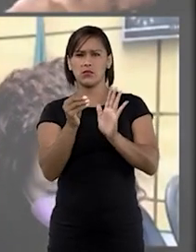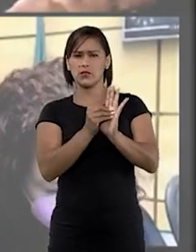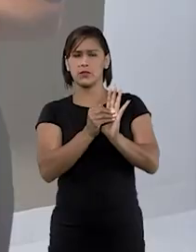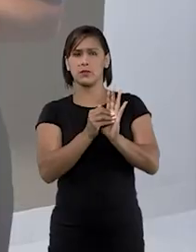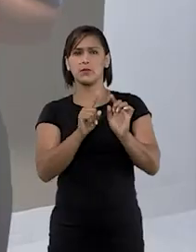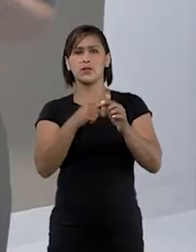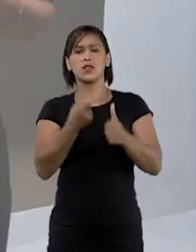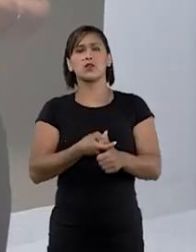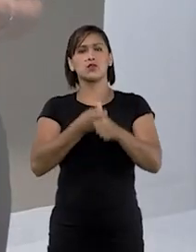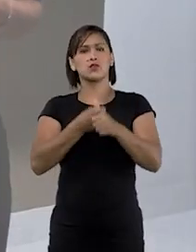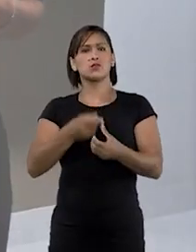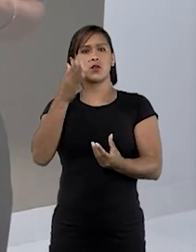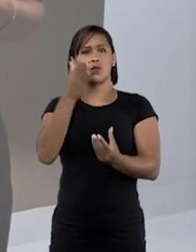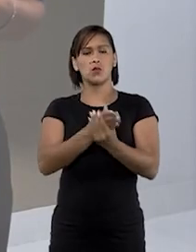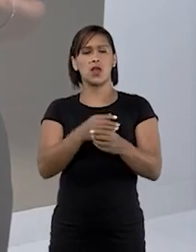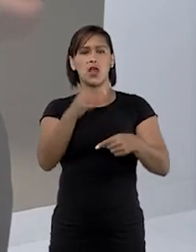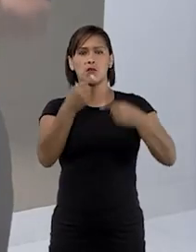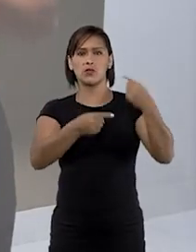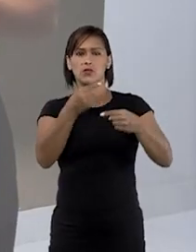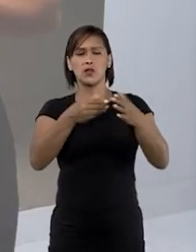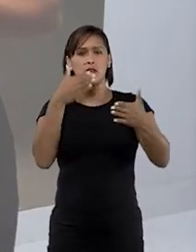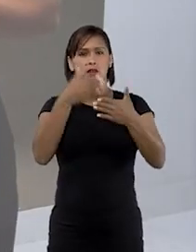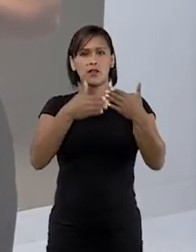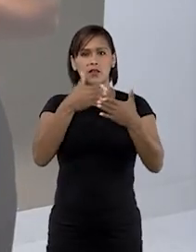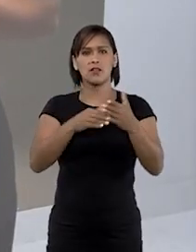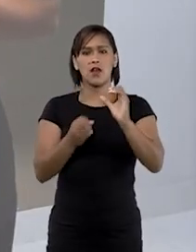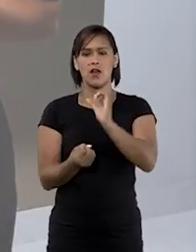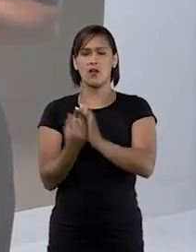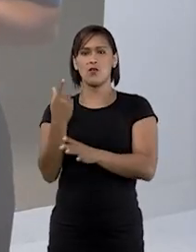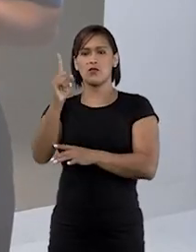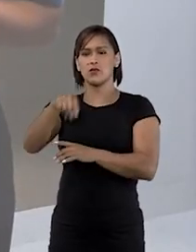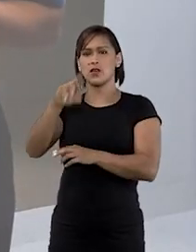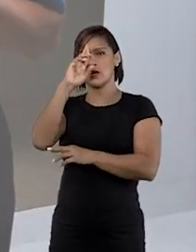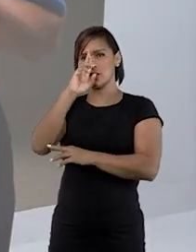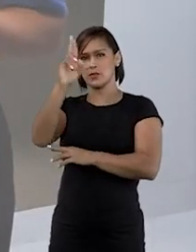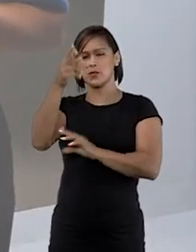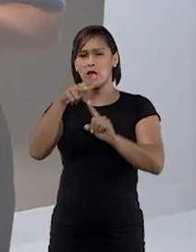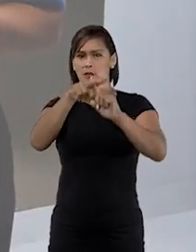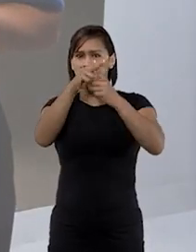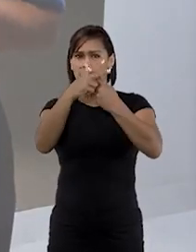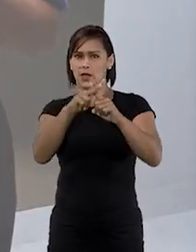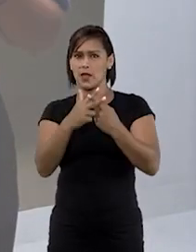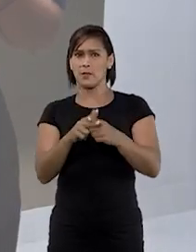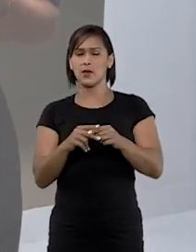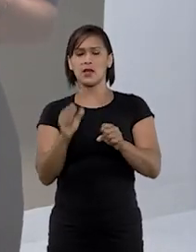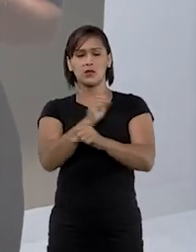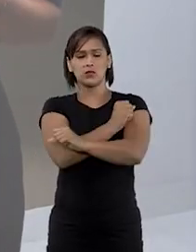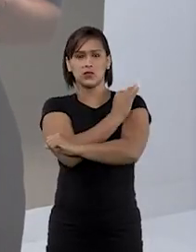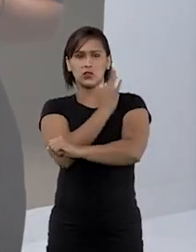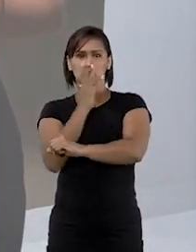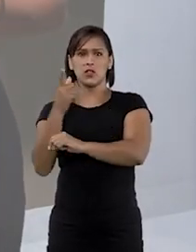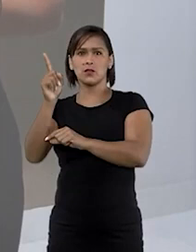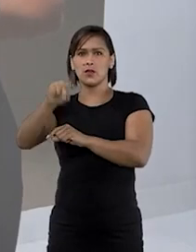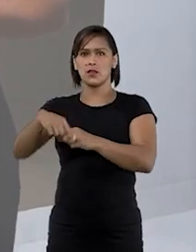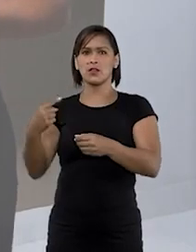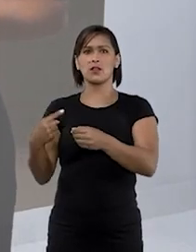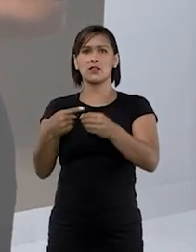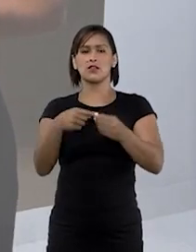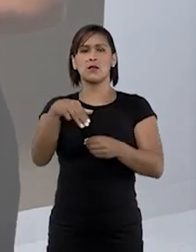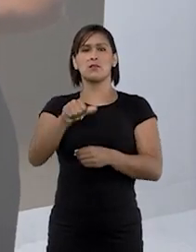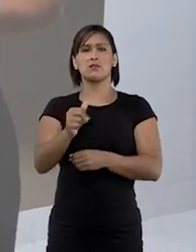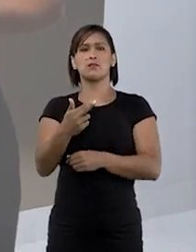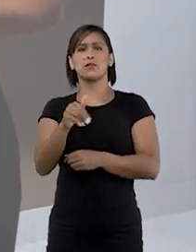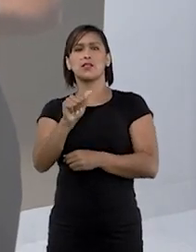ilegal suspenso o processo que discute intervenção na Fundação responsável por reparação socioambiental